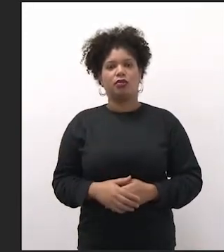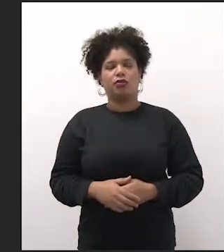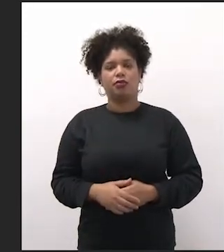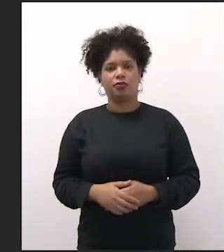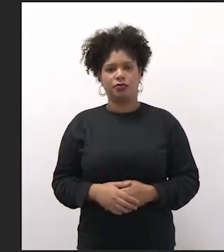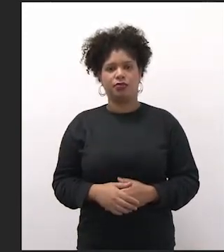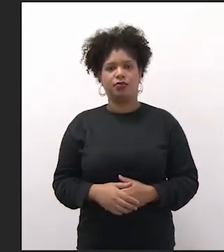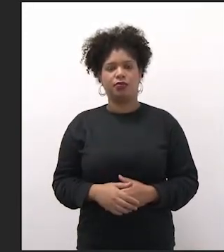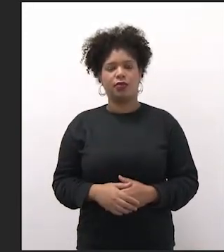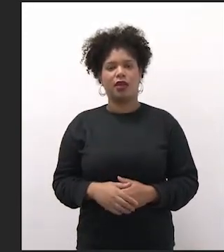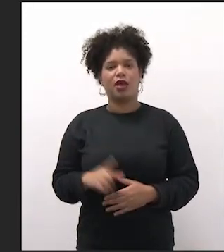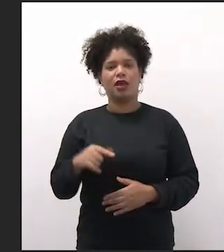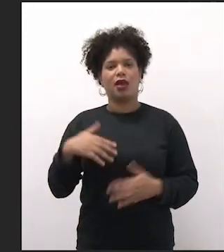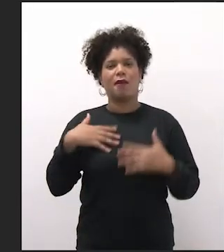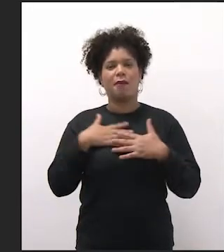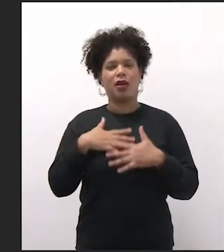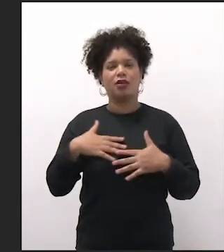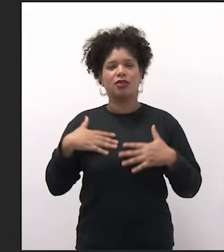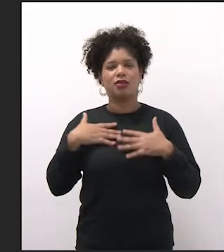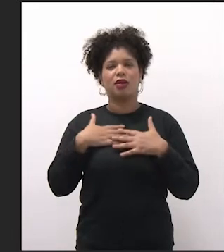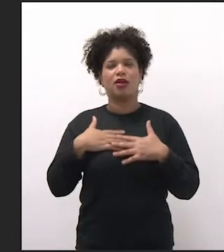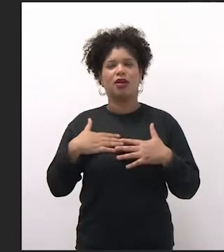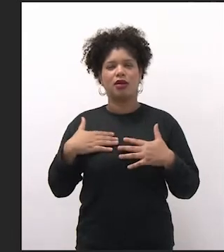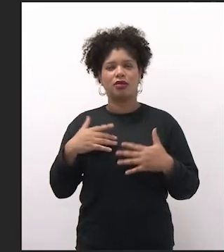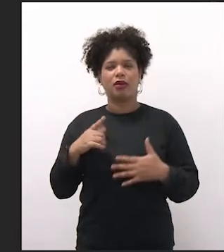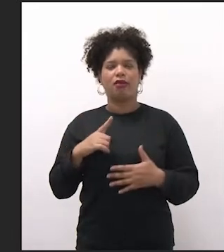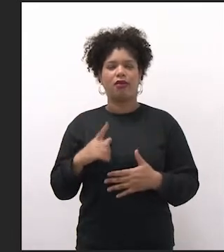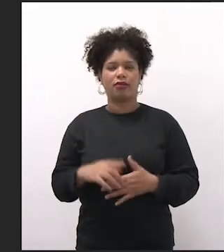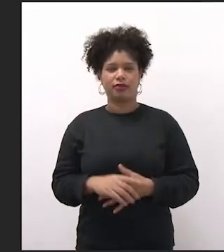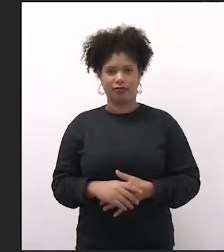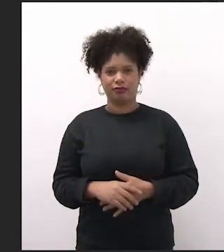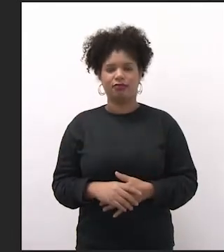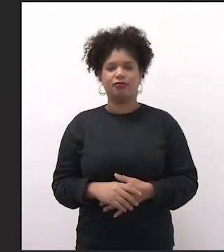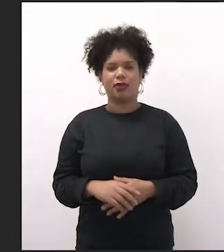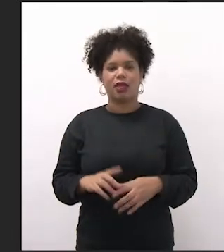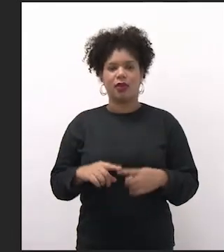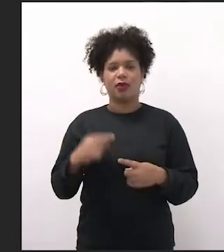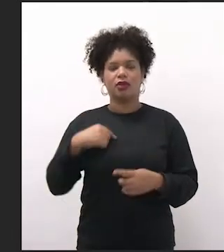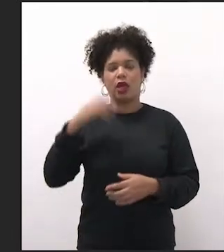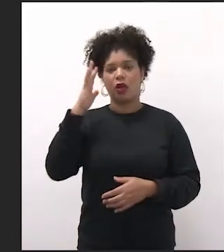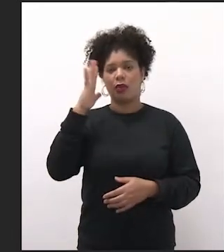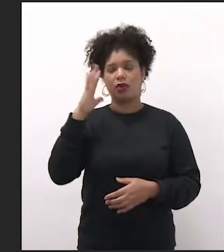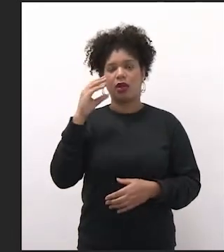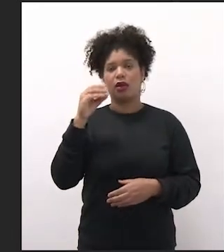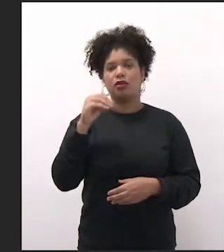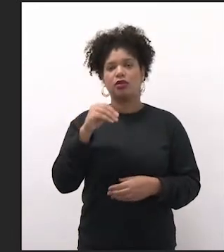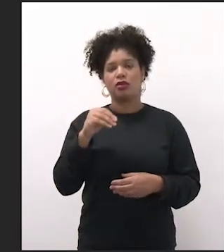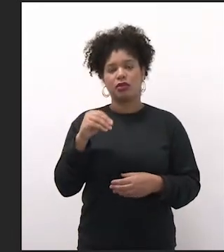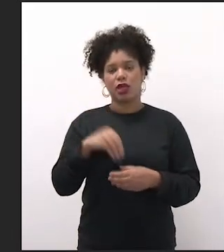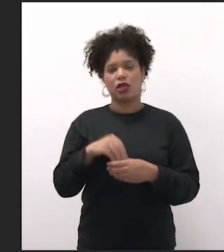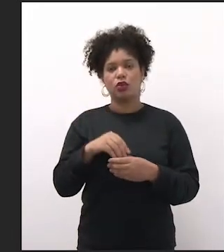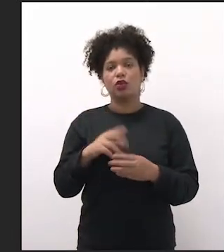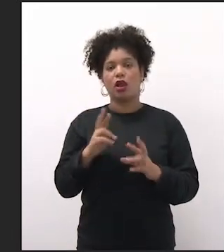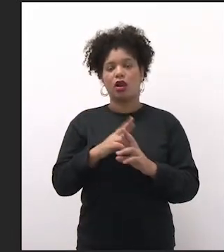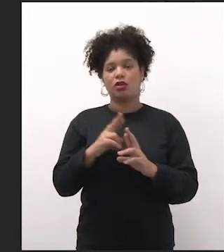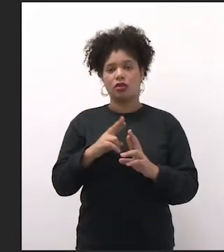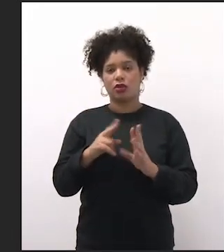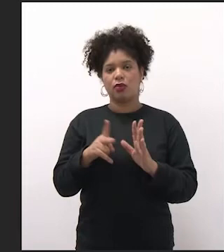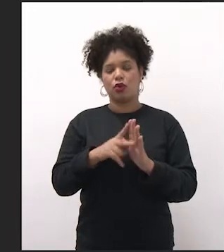né? Seja prazerosa ou inquietante. Mas eu penso que, dentro da história do Lendo Mulheres